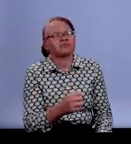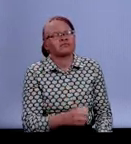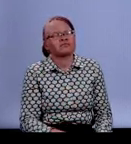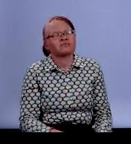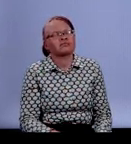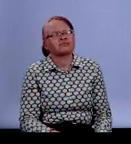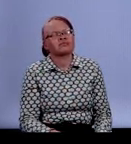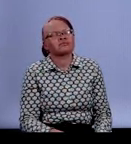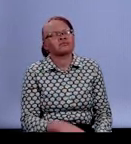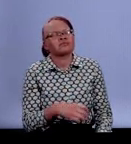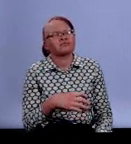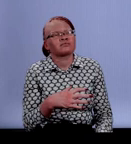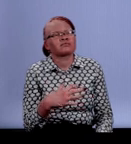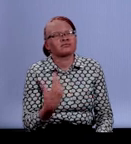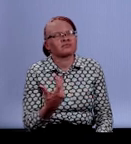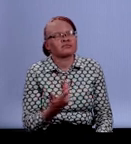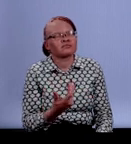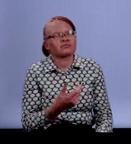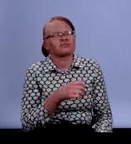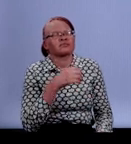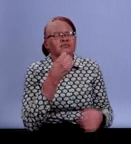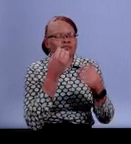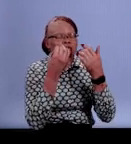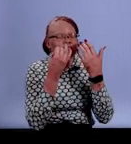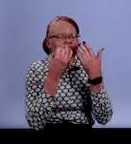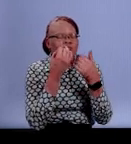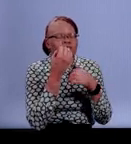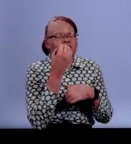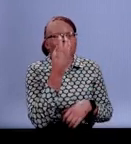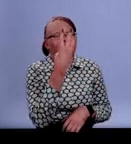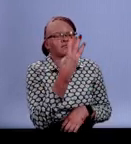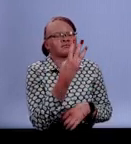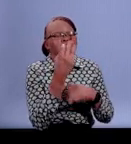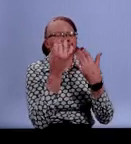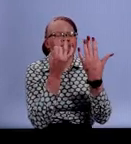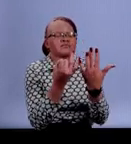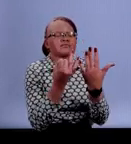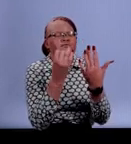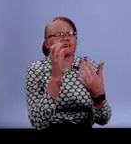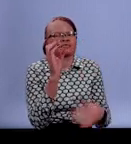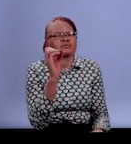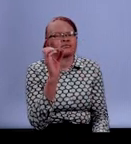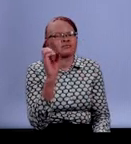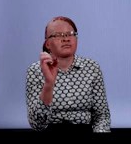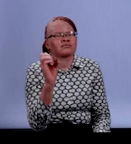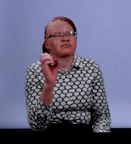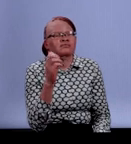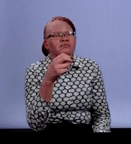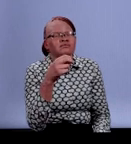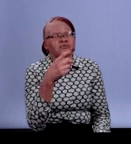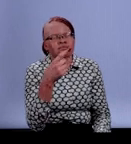outro exemplo nós estamos aqui 3.700 queremos escrever na forma de potência